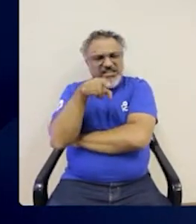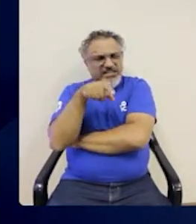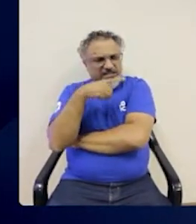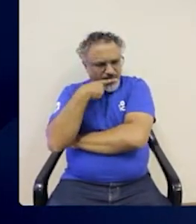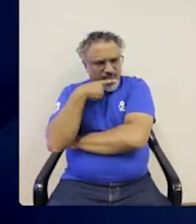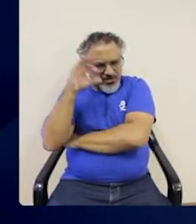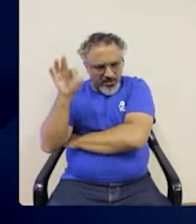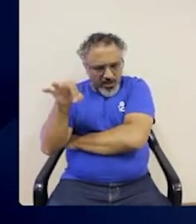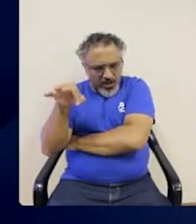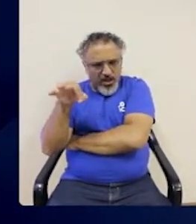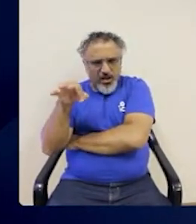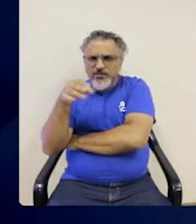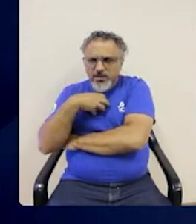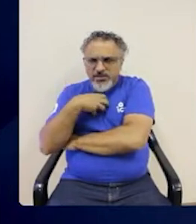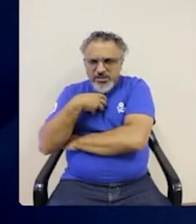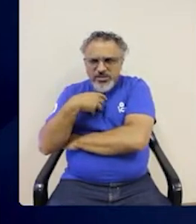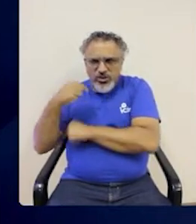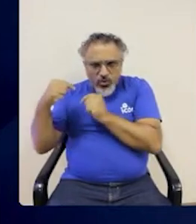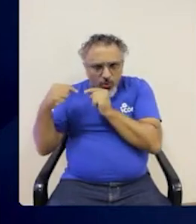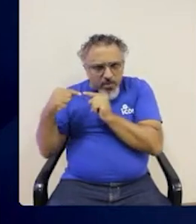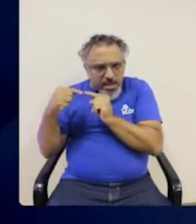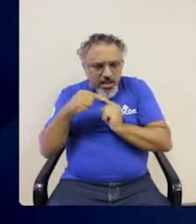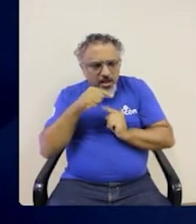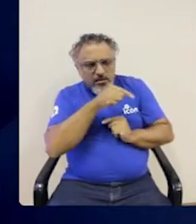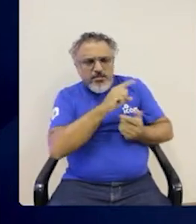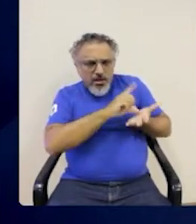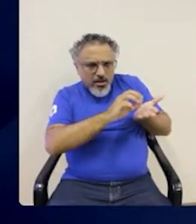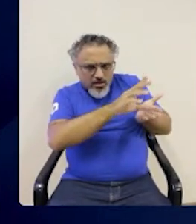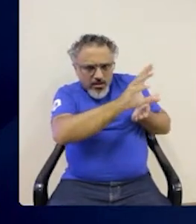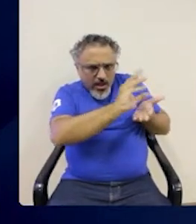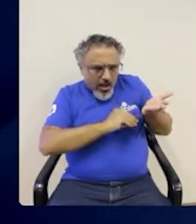evidência para aquele problema, para aquela tomada de decisão,